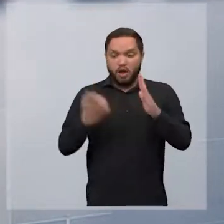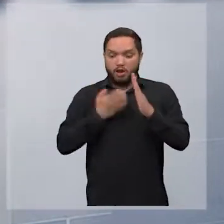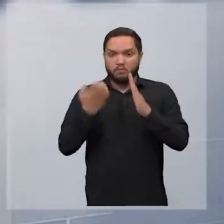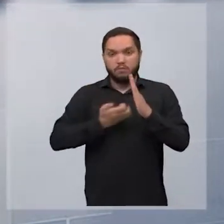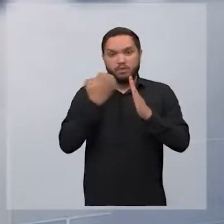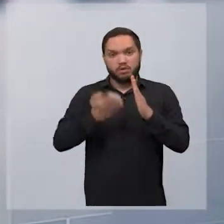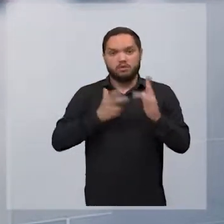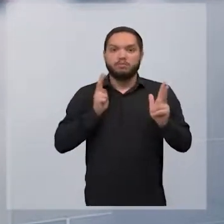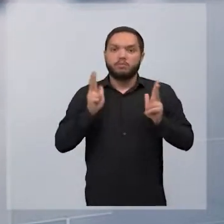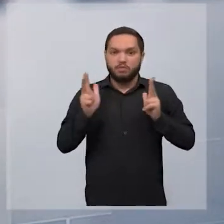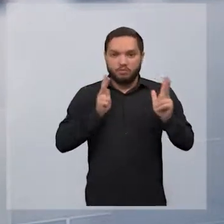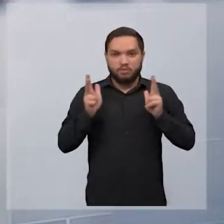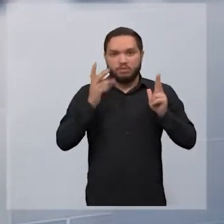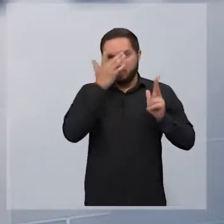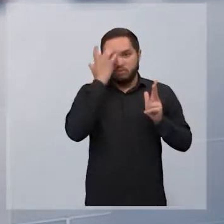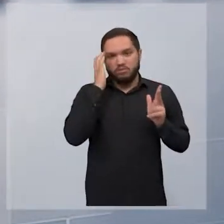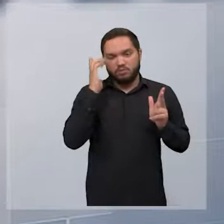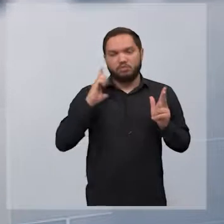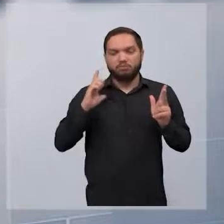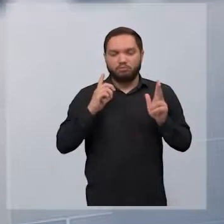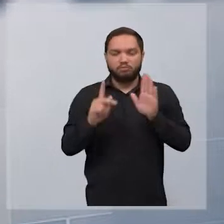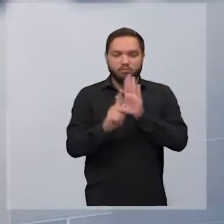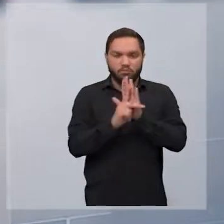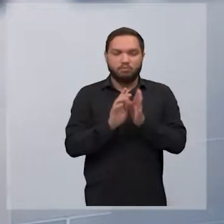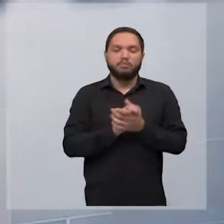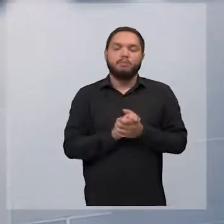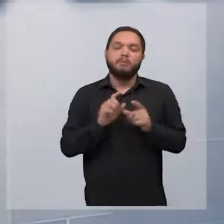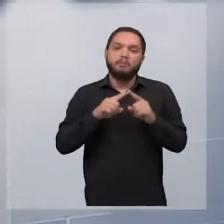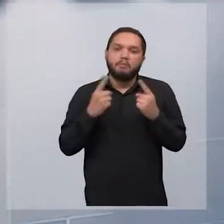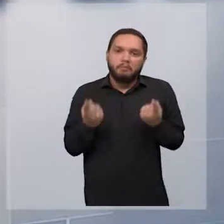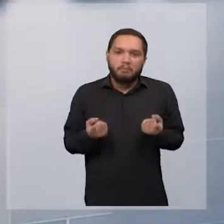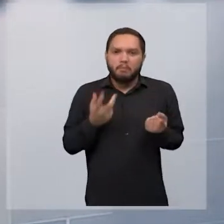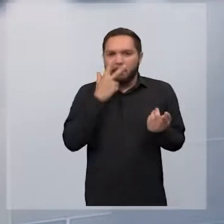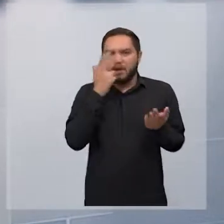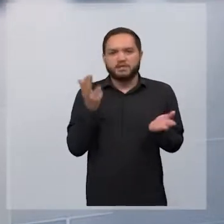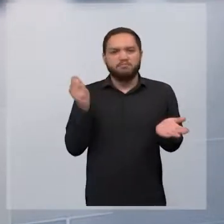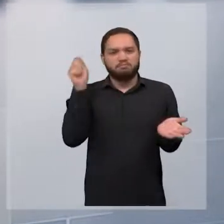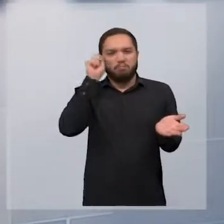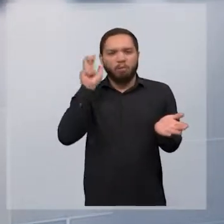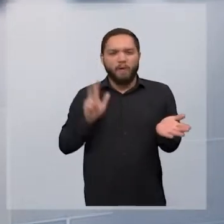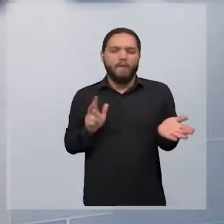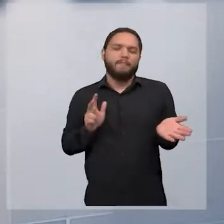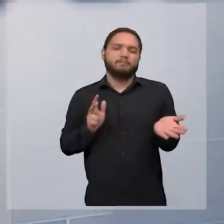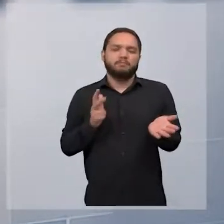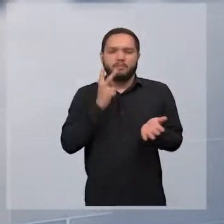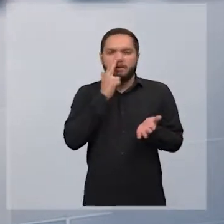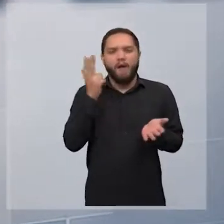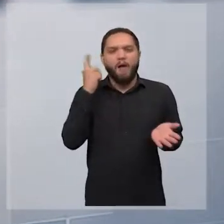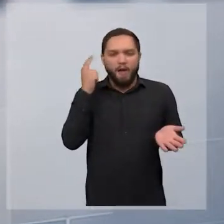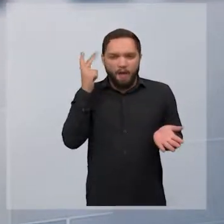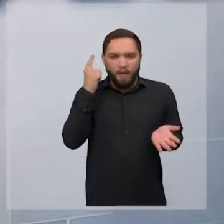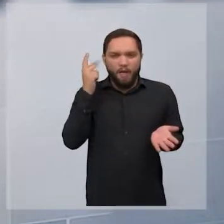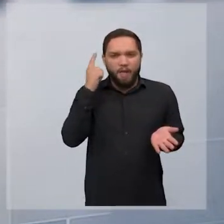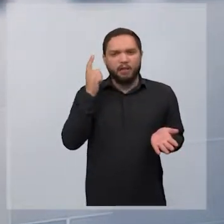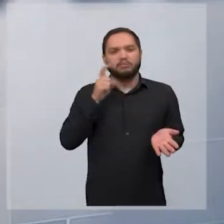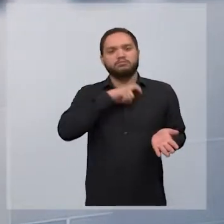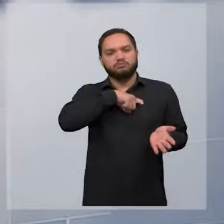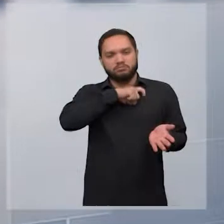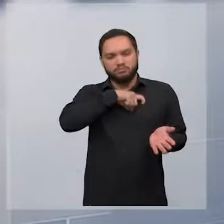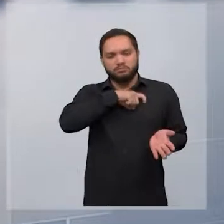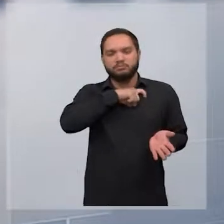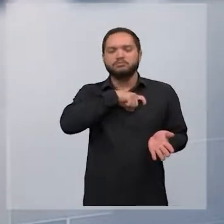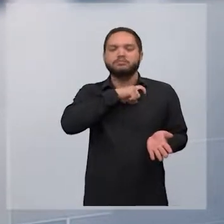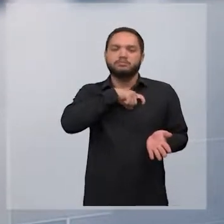o direito à propriedade, digamos, de mal intencionados que possam não querer respeitar as